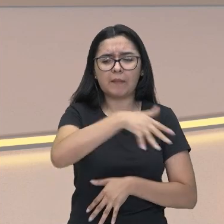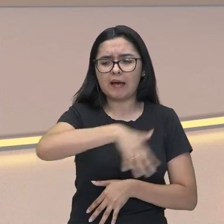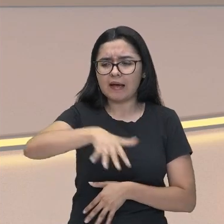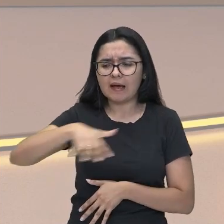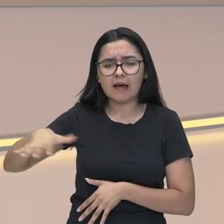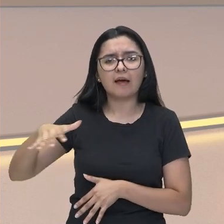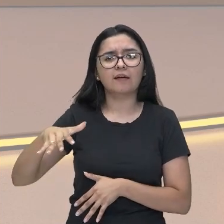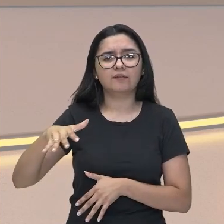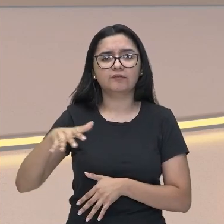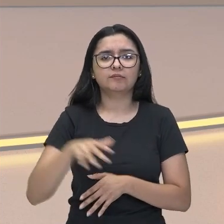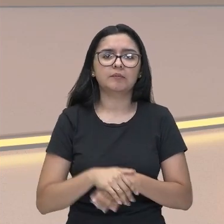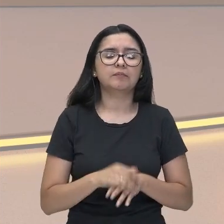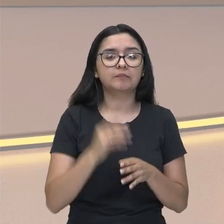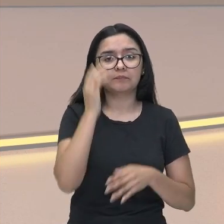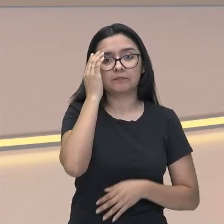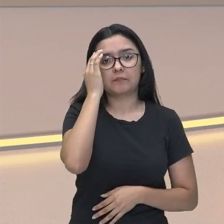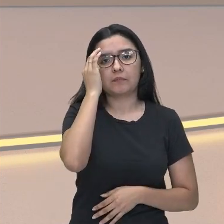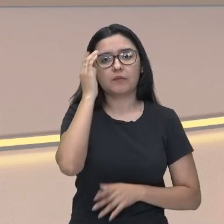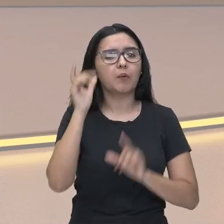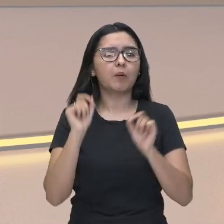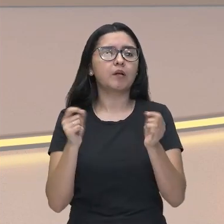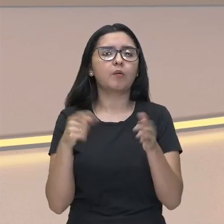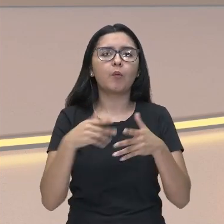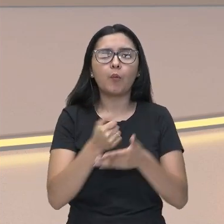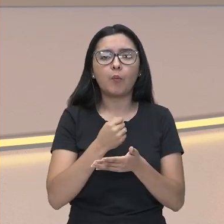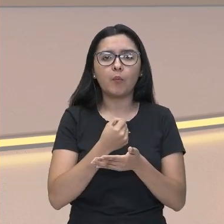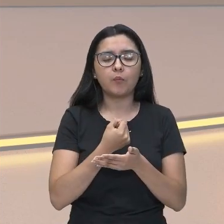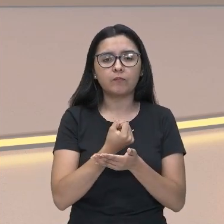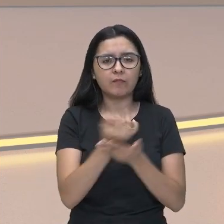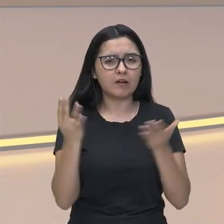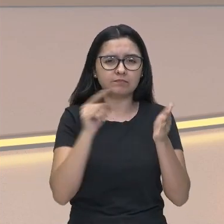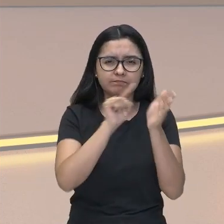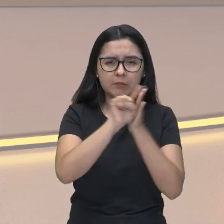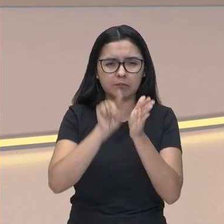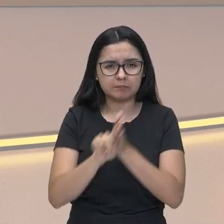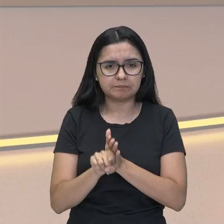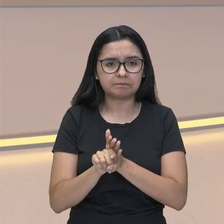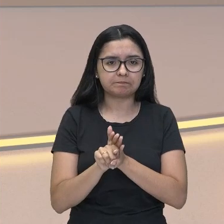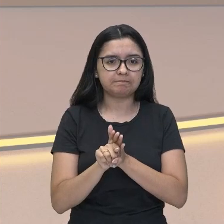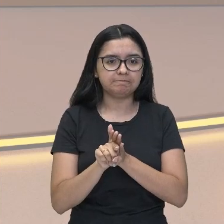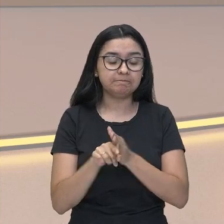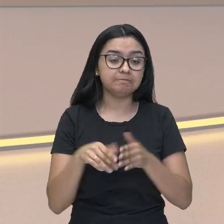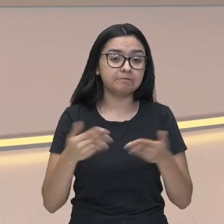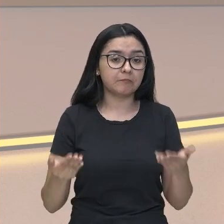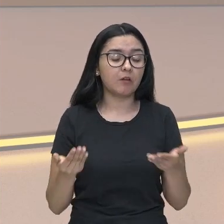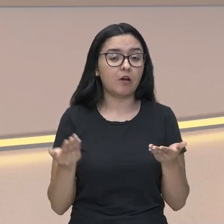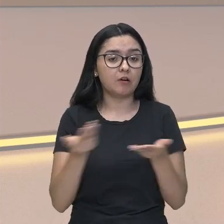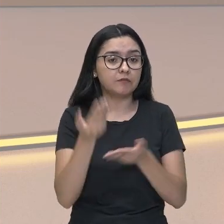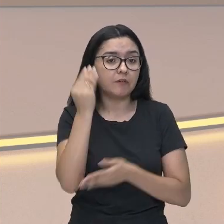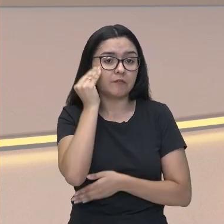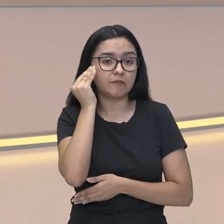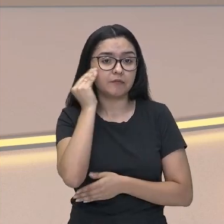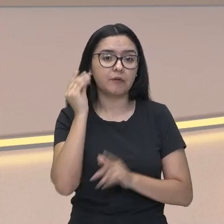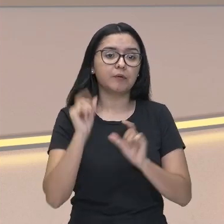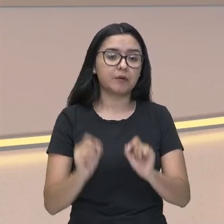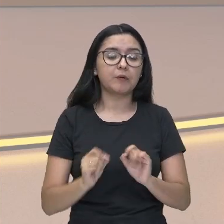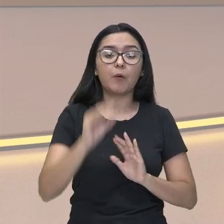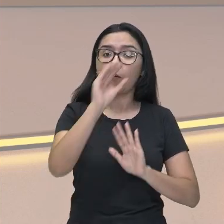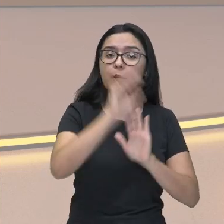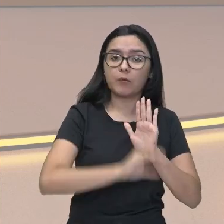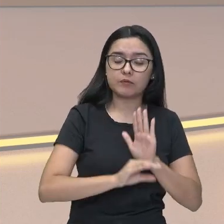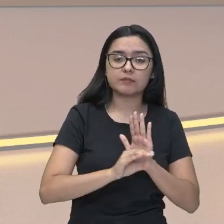campo muito extenso. O que ela vai perguntar? Então vamos agora acompanhar aí a nossa definição